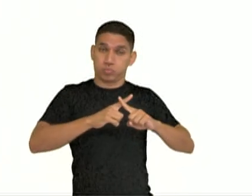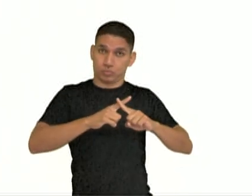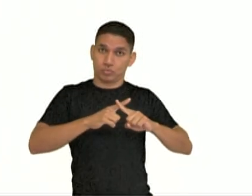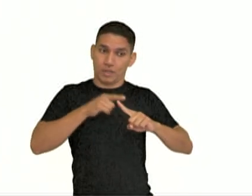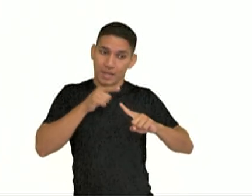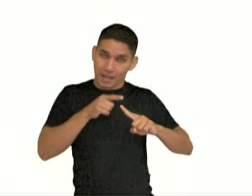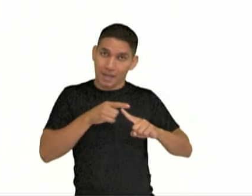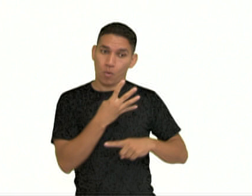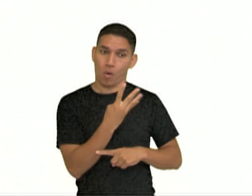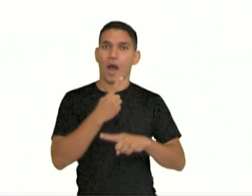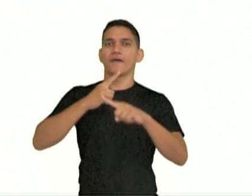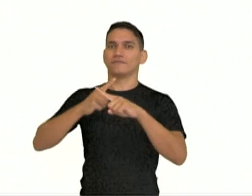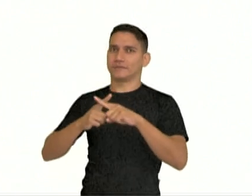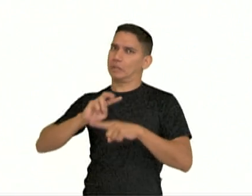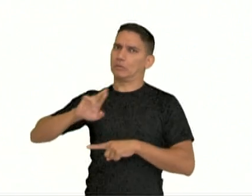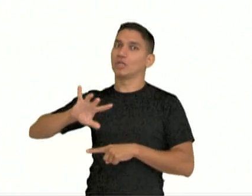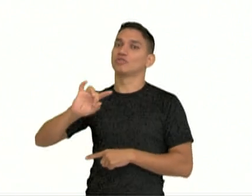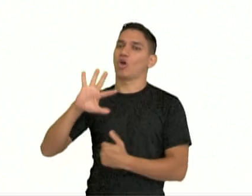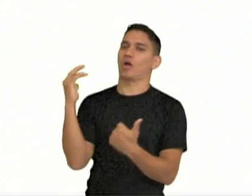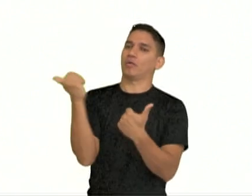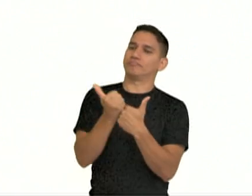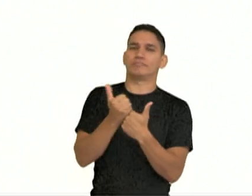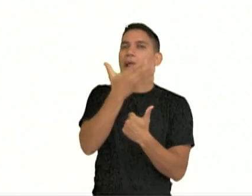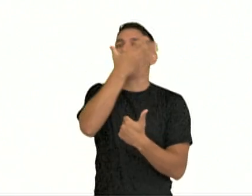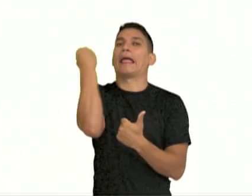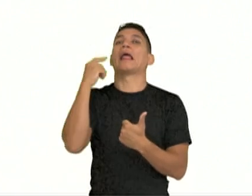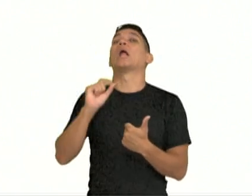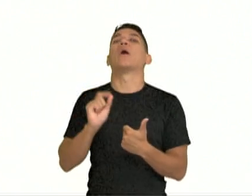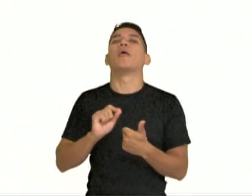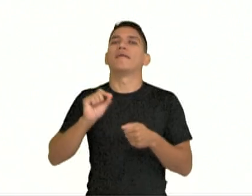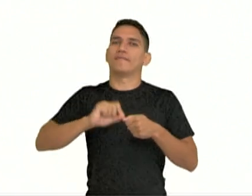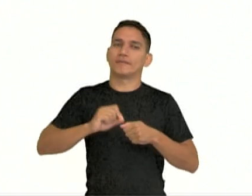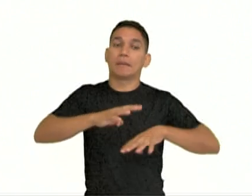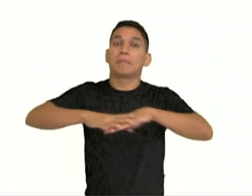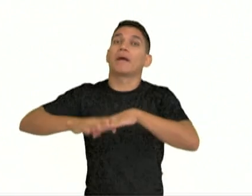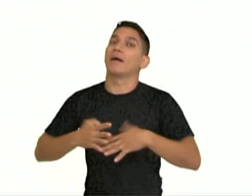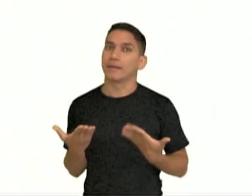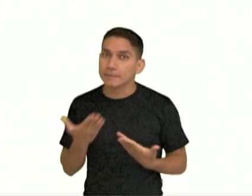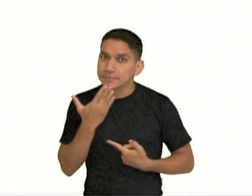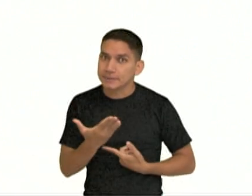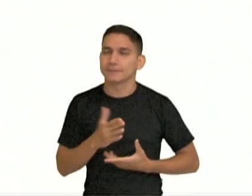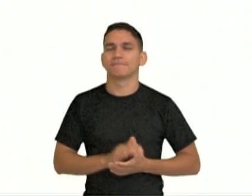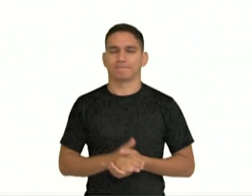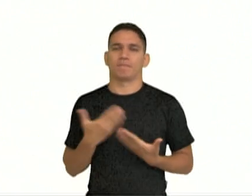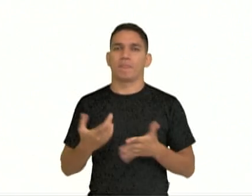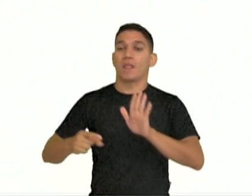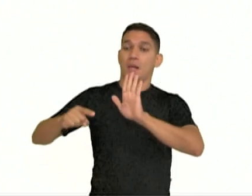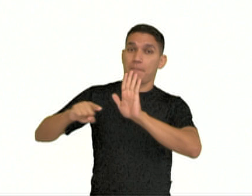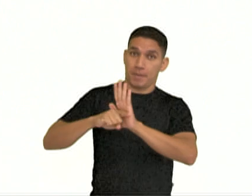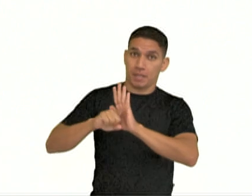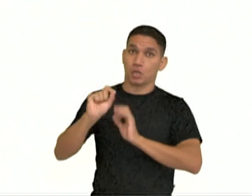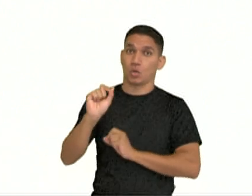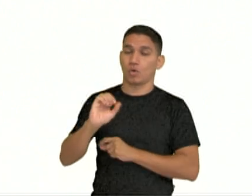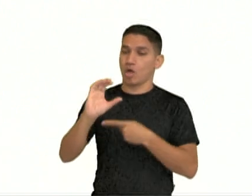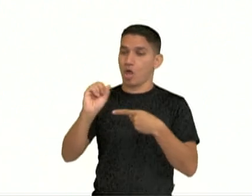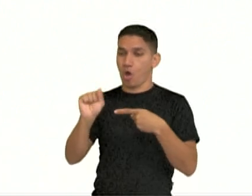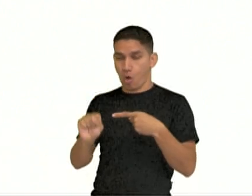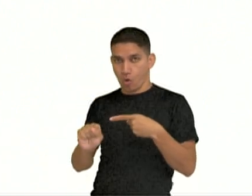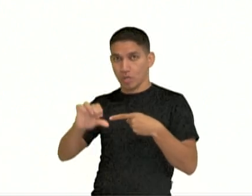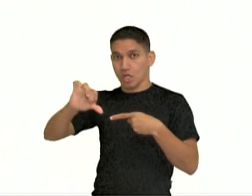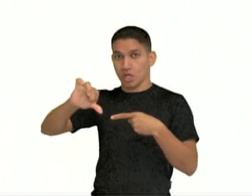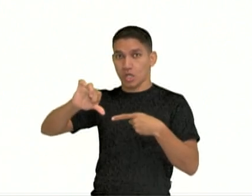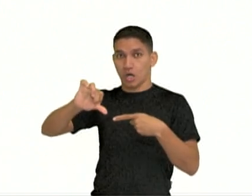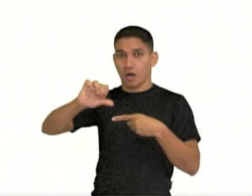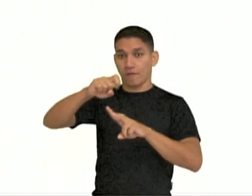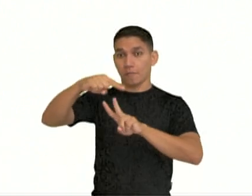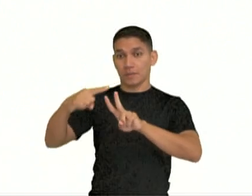4 vezes. Não adianta só substituir o valor e esquecer da operação que está ali sendo pedida. Menos cosseno de 9π